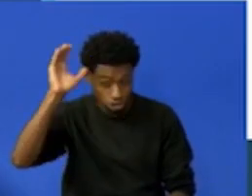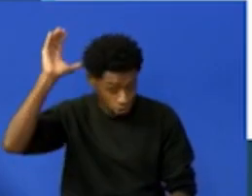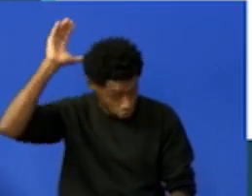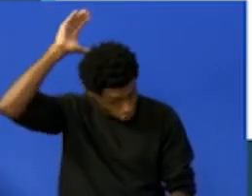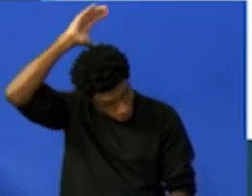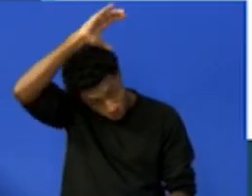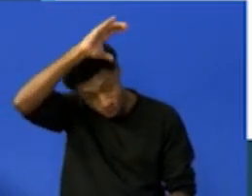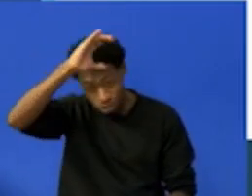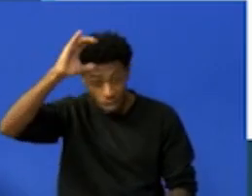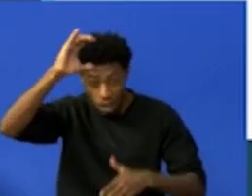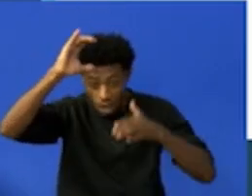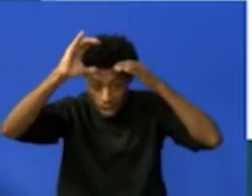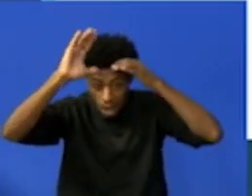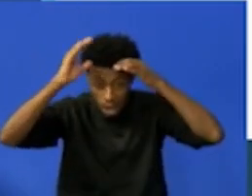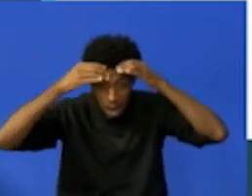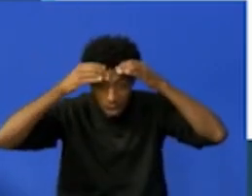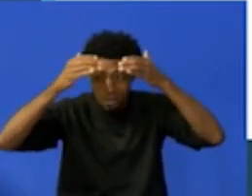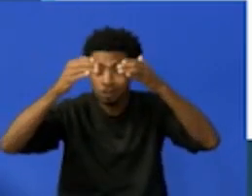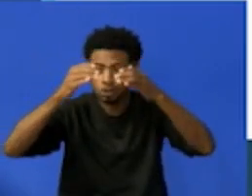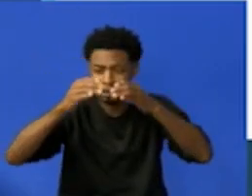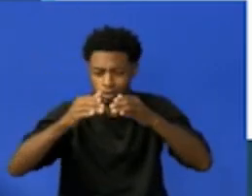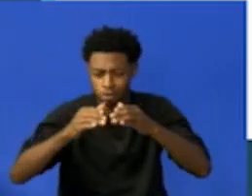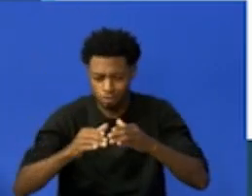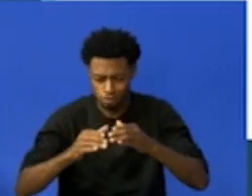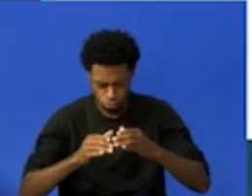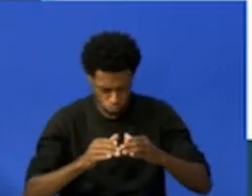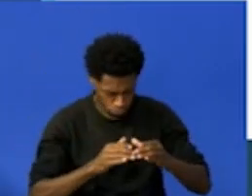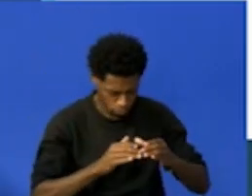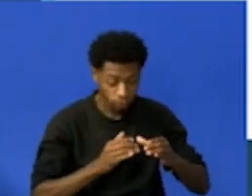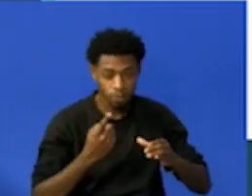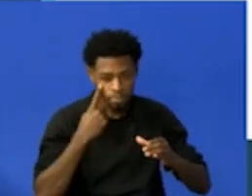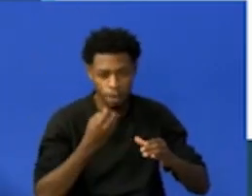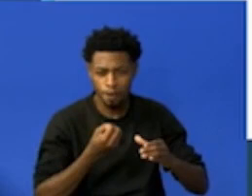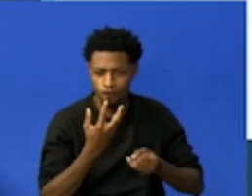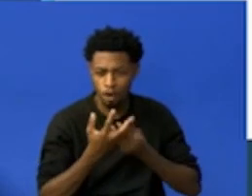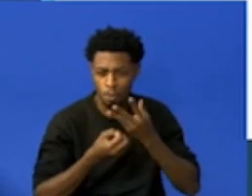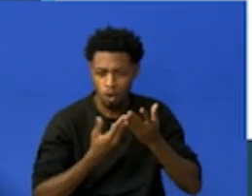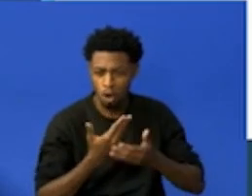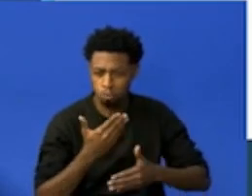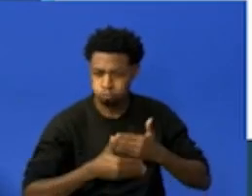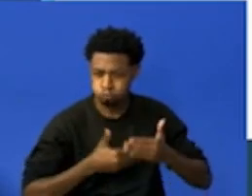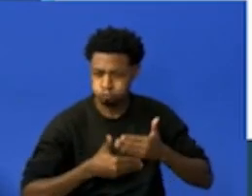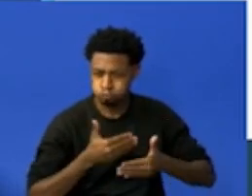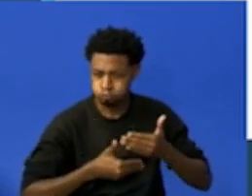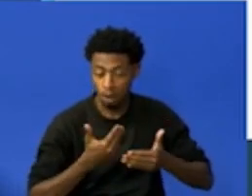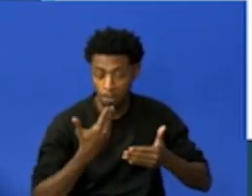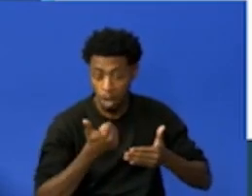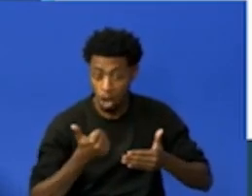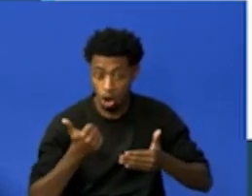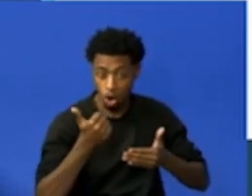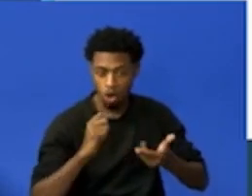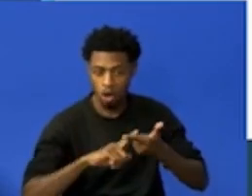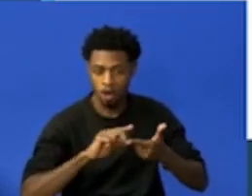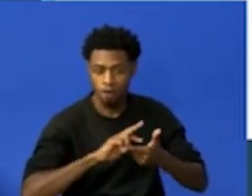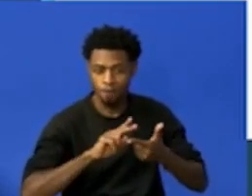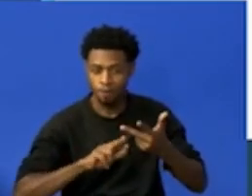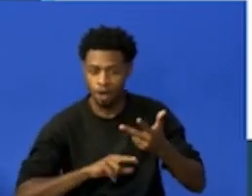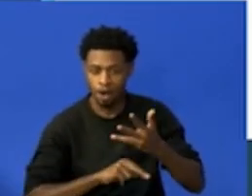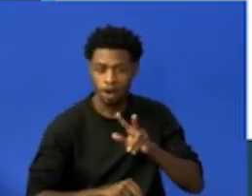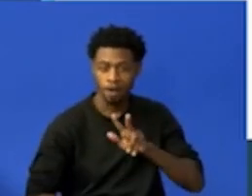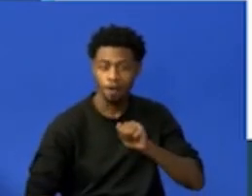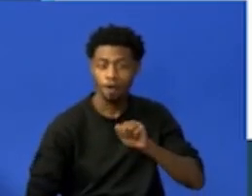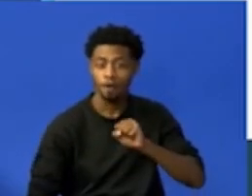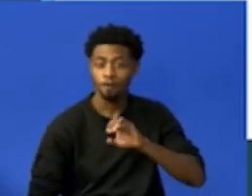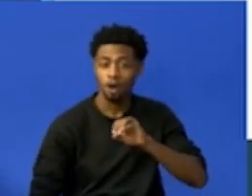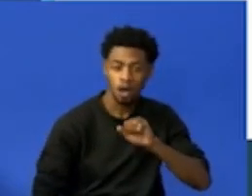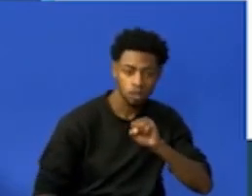massa cinzenta, eu melhoro o processamento de informações e também aumento o número de vasos